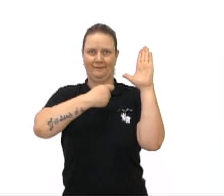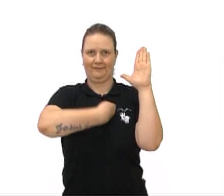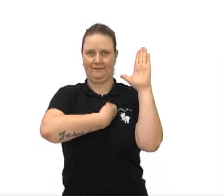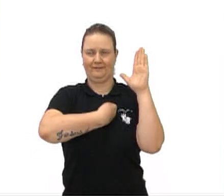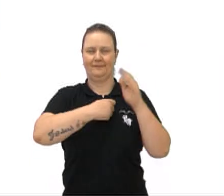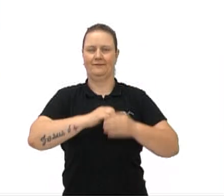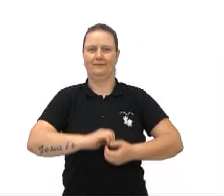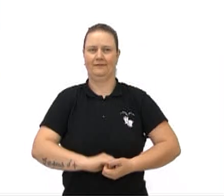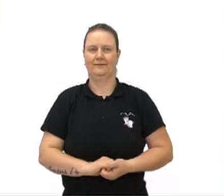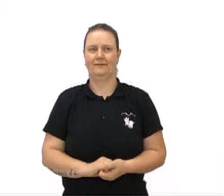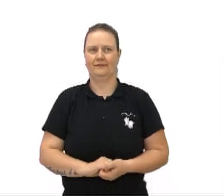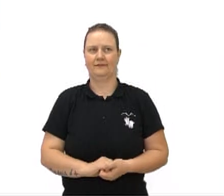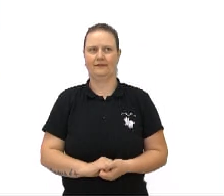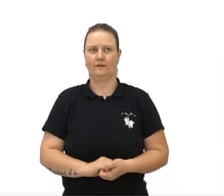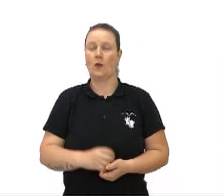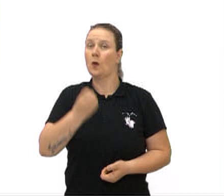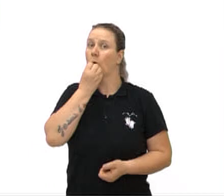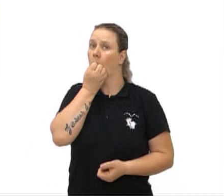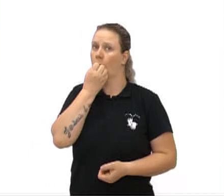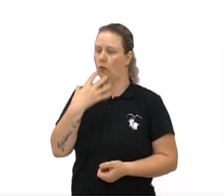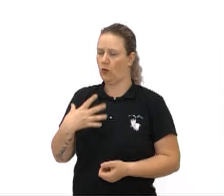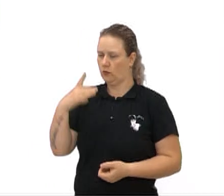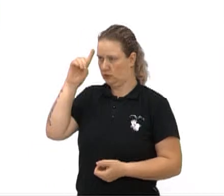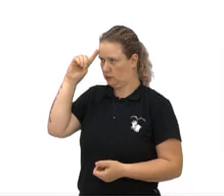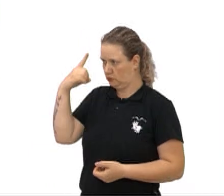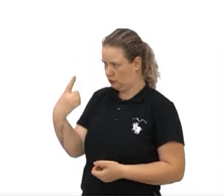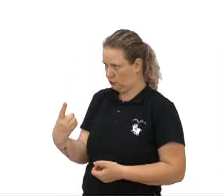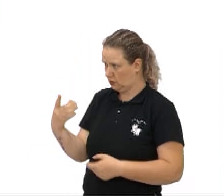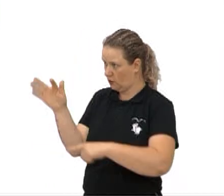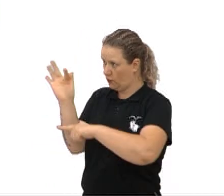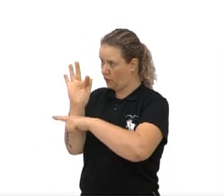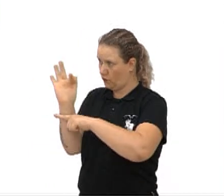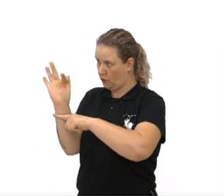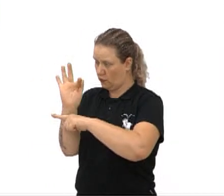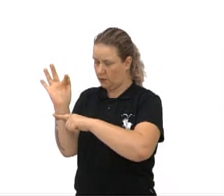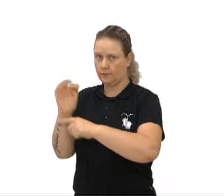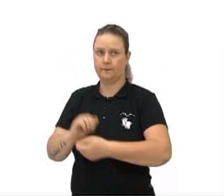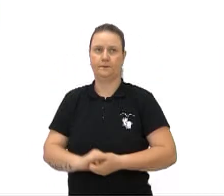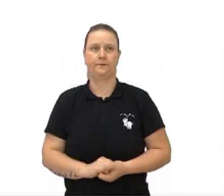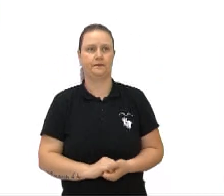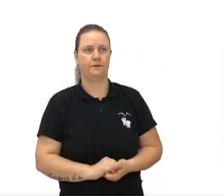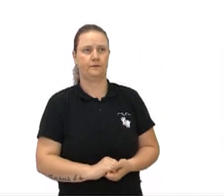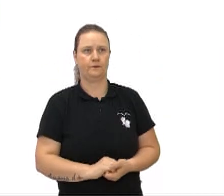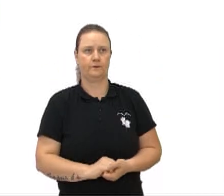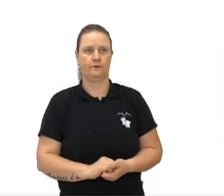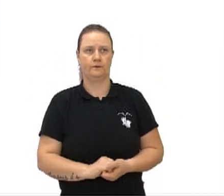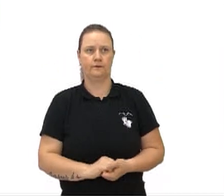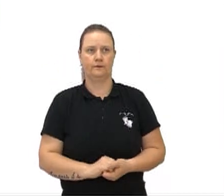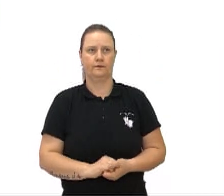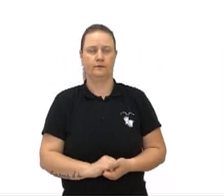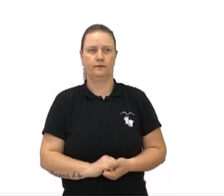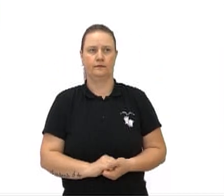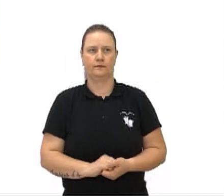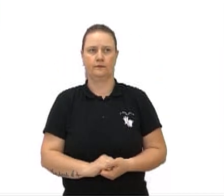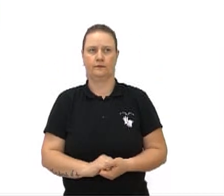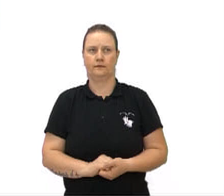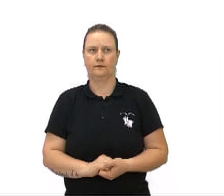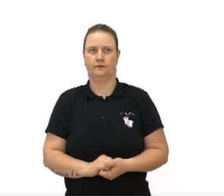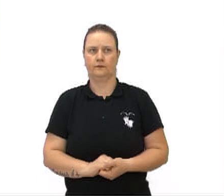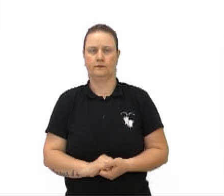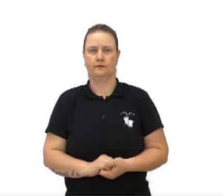uma conversação formal, tá? Podemos utilizar no informal também, mas entre as duas aqui, a gente utilizaria no